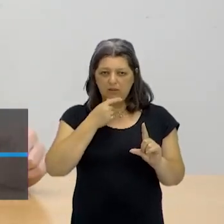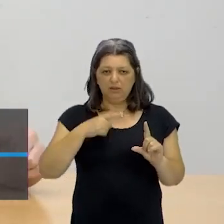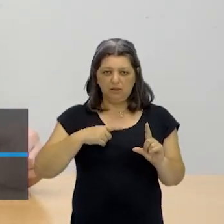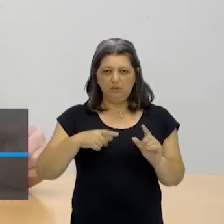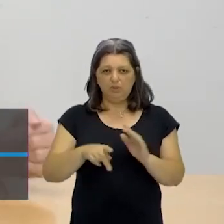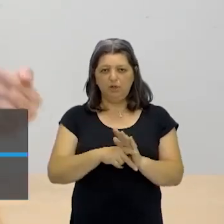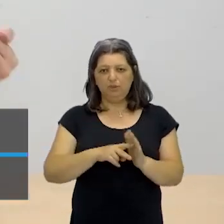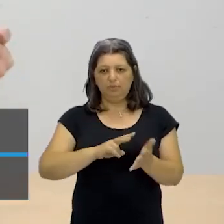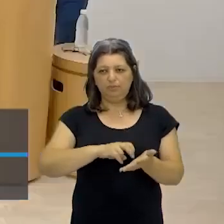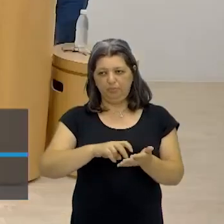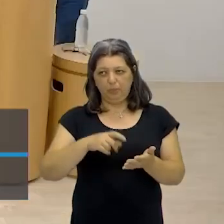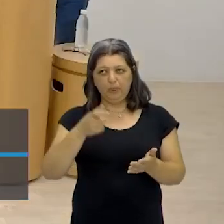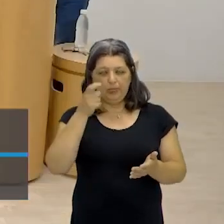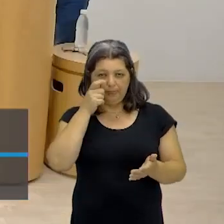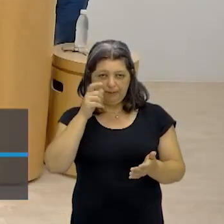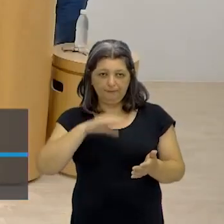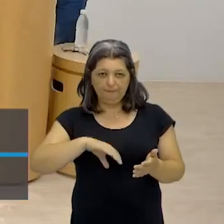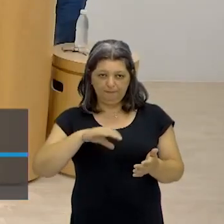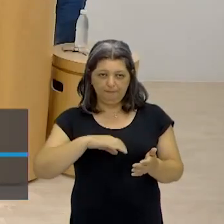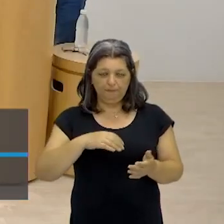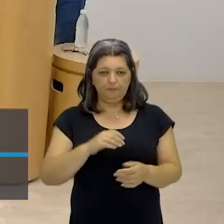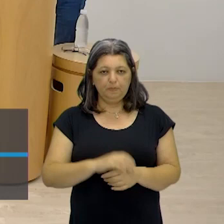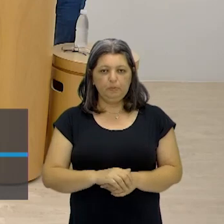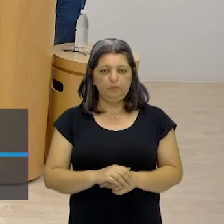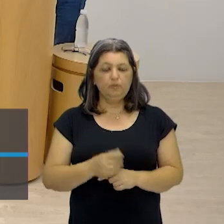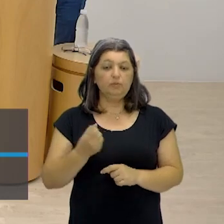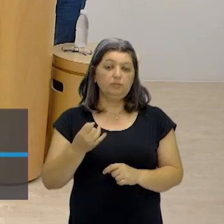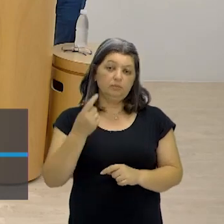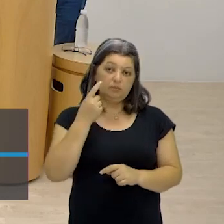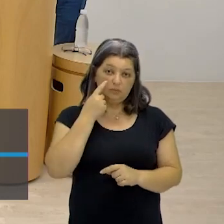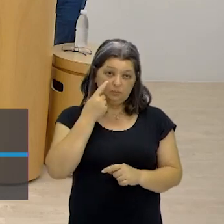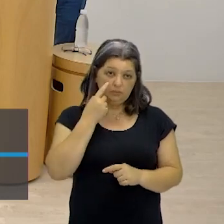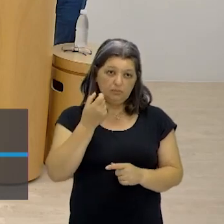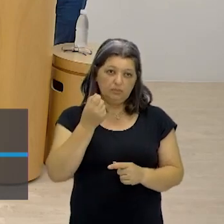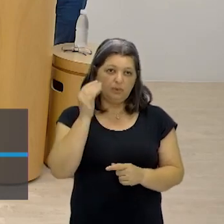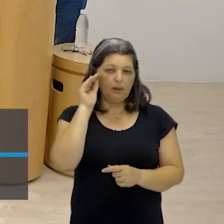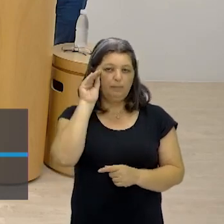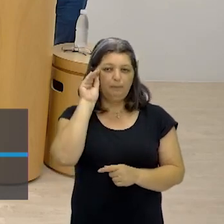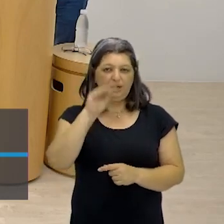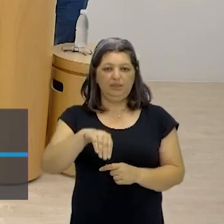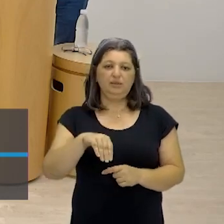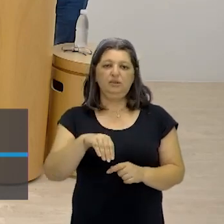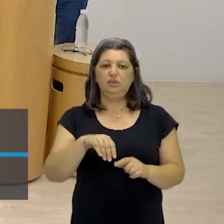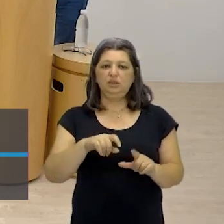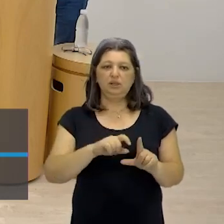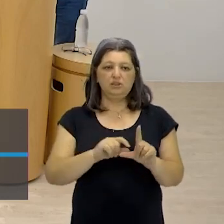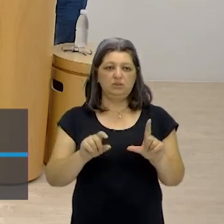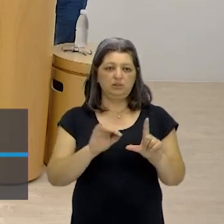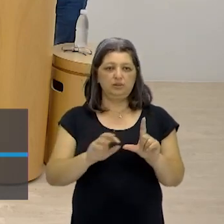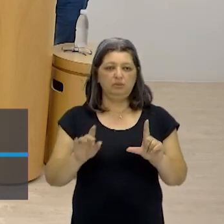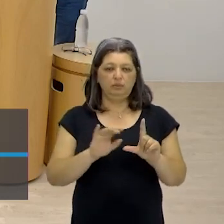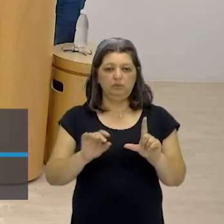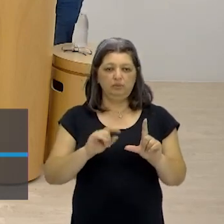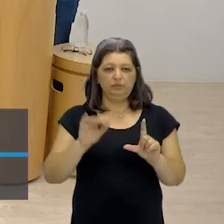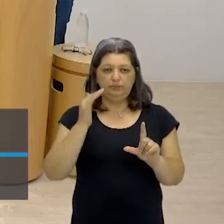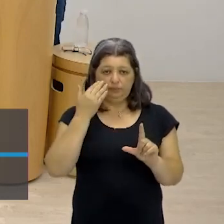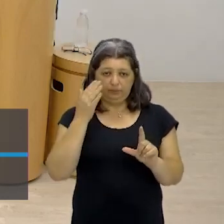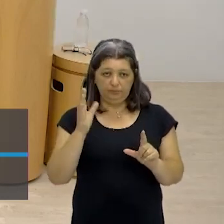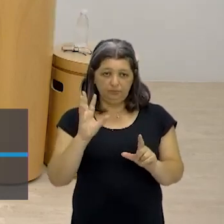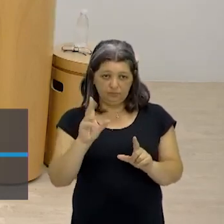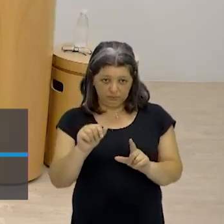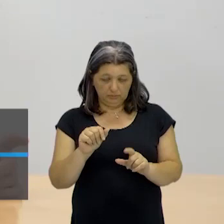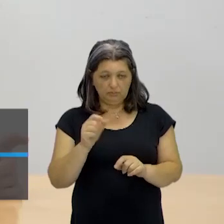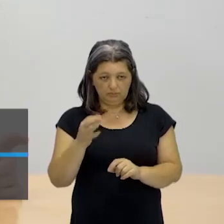vocabulário. Dá, é verdade. Dá para, se você não tiver preguiça de ler a legenda, já que você está entendendo tudo, né? Sim,